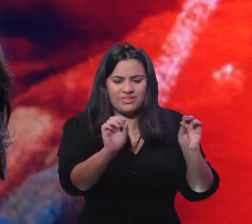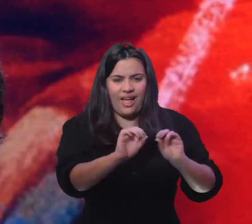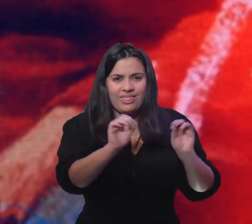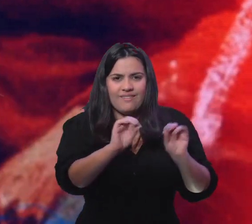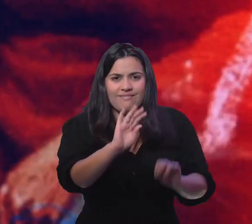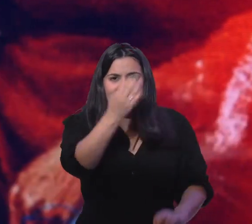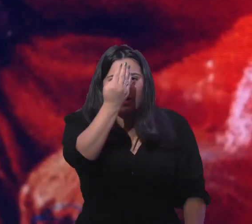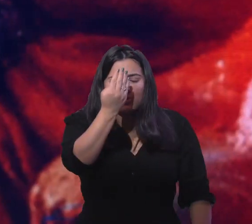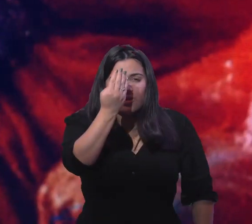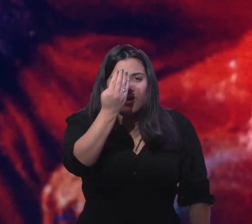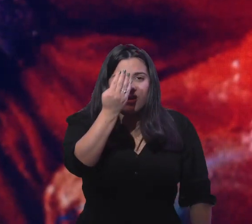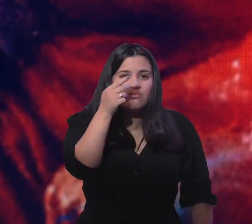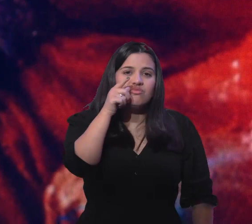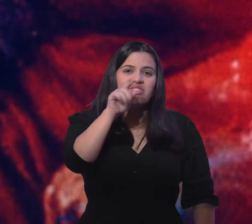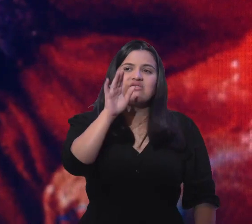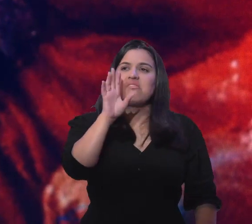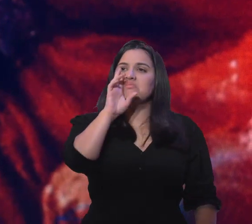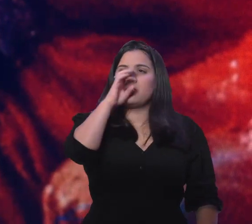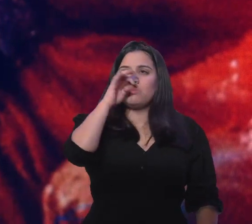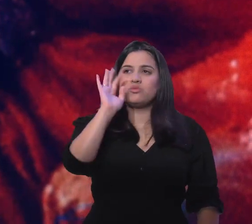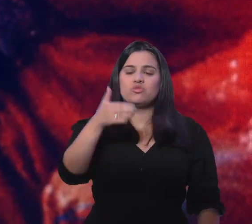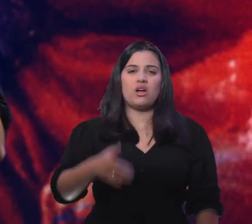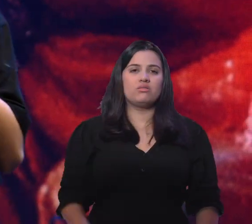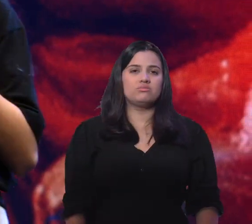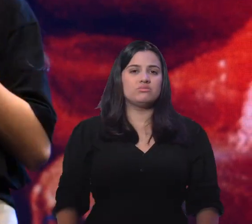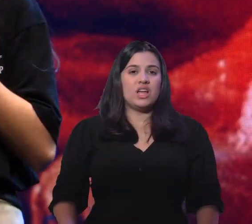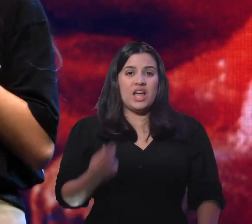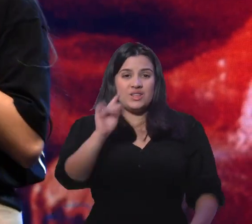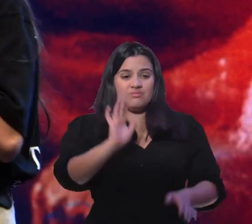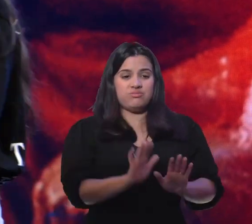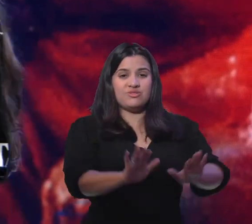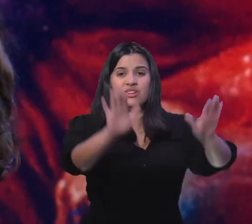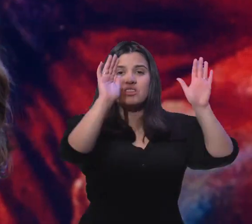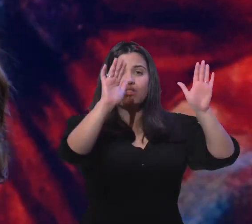em rebeldia e não adianta de nada a tua adoração.